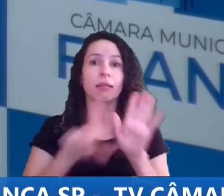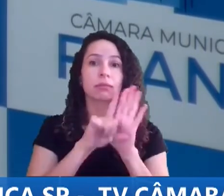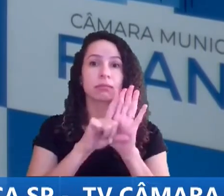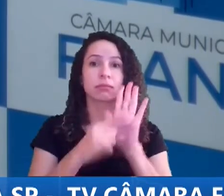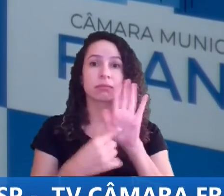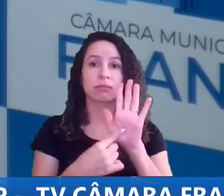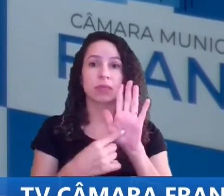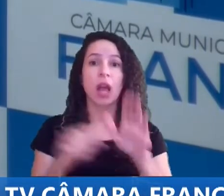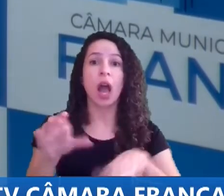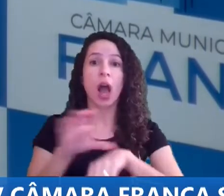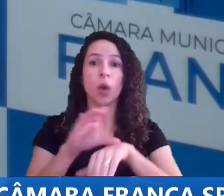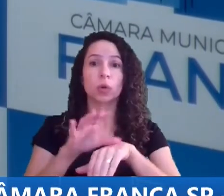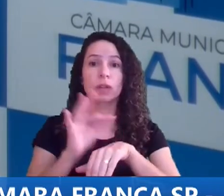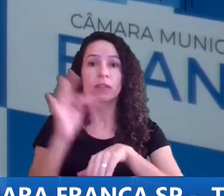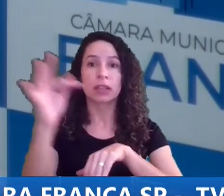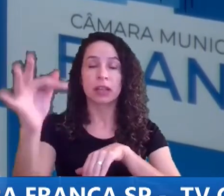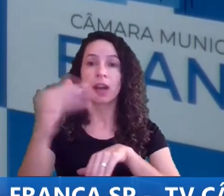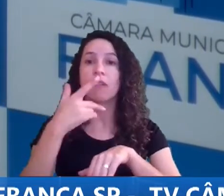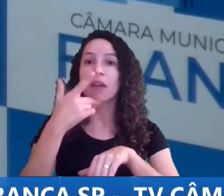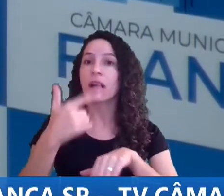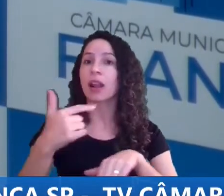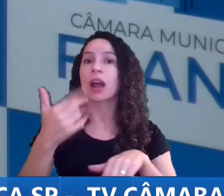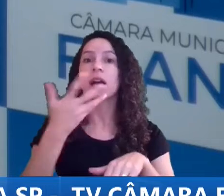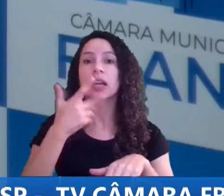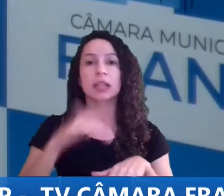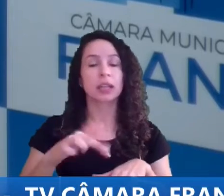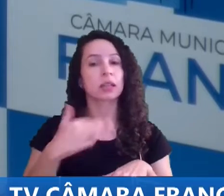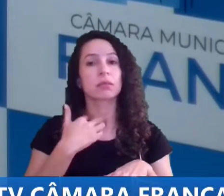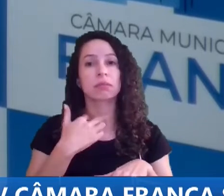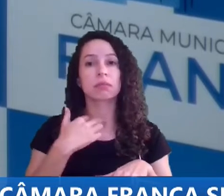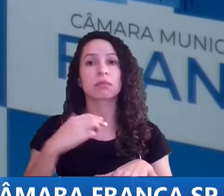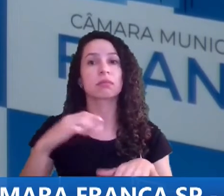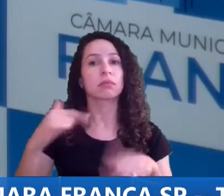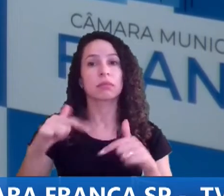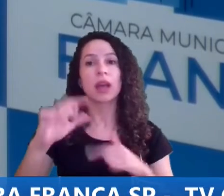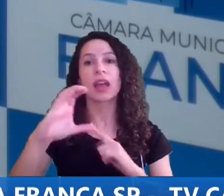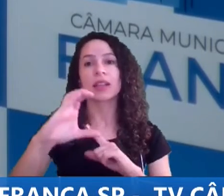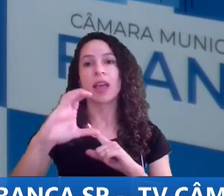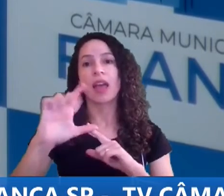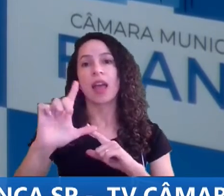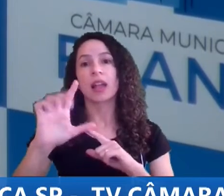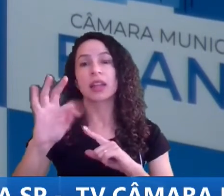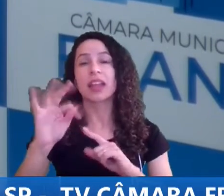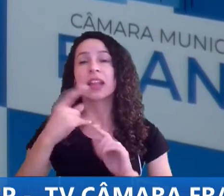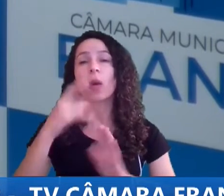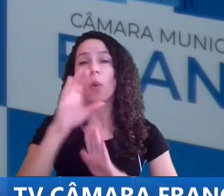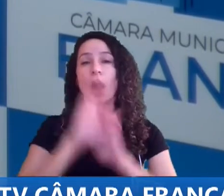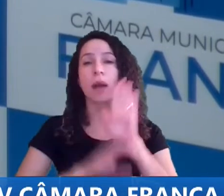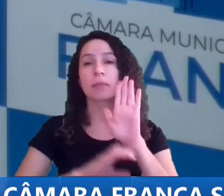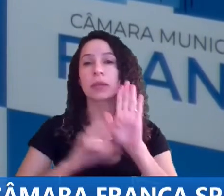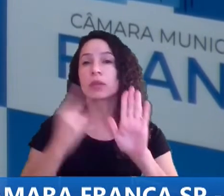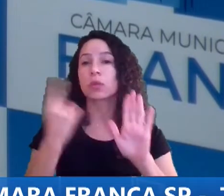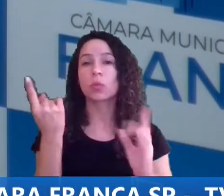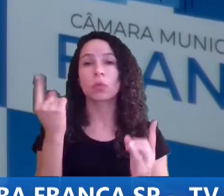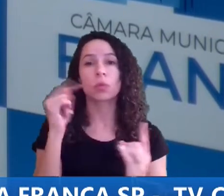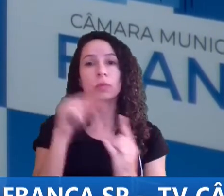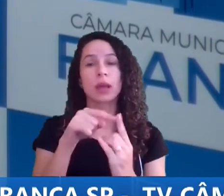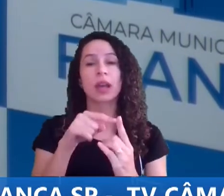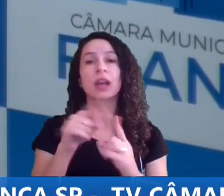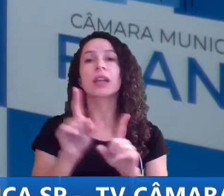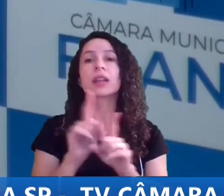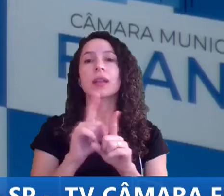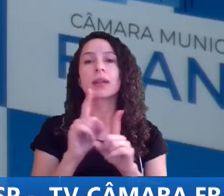Constituição Federal que trata disso, a gente tem a CLT, um capítulo específico para isso, temos o Estatuto da Criança e